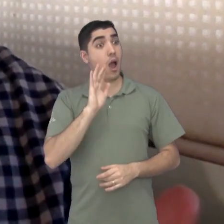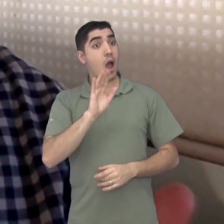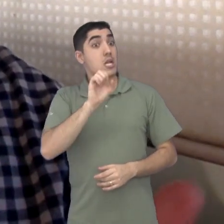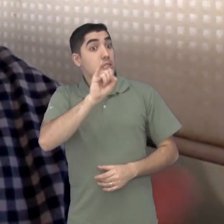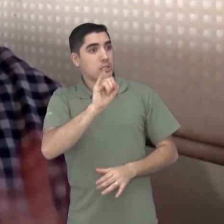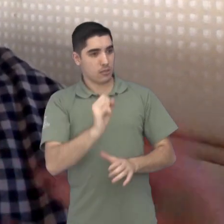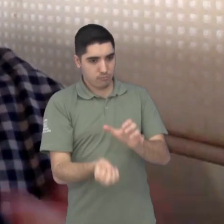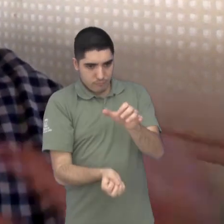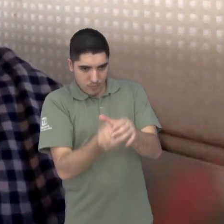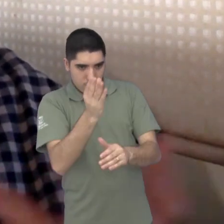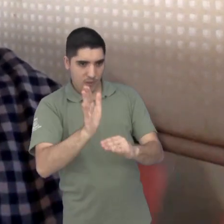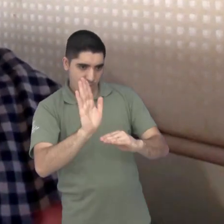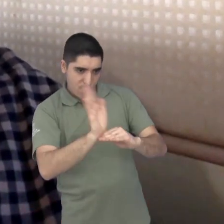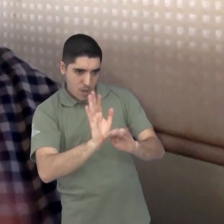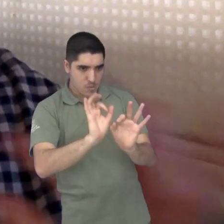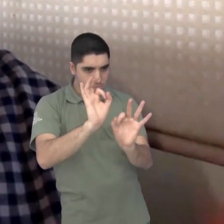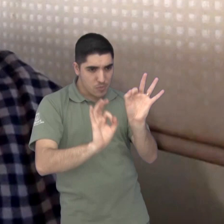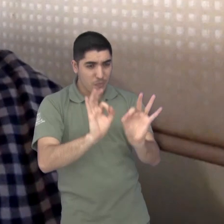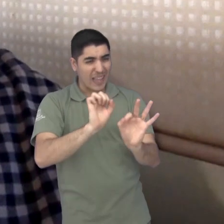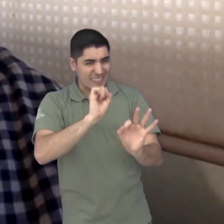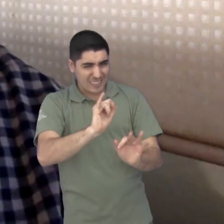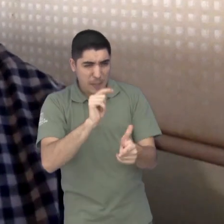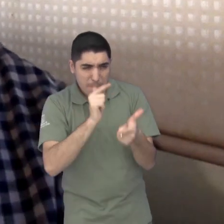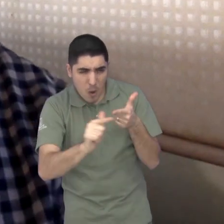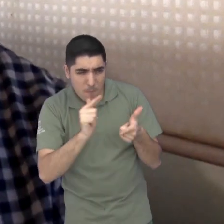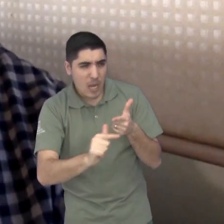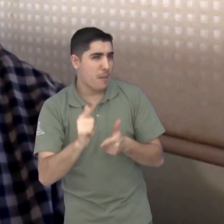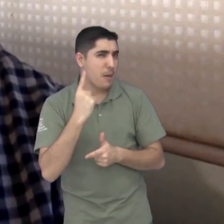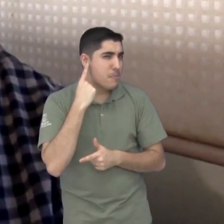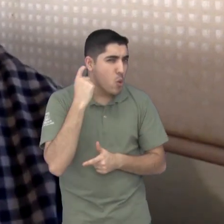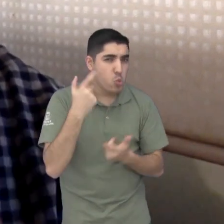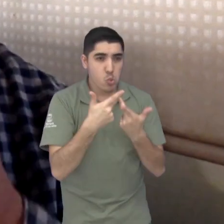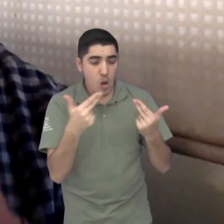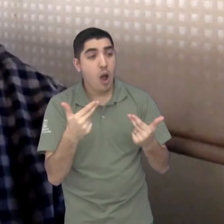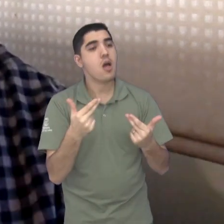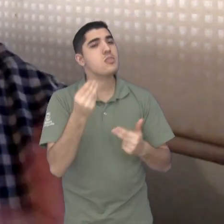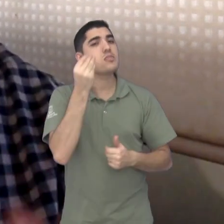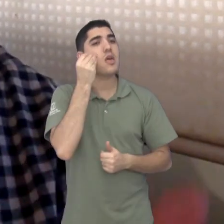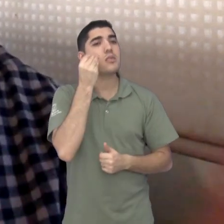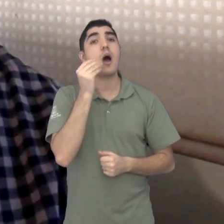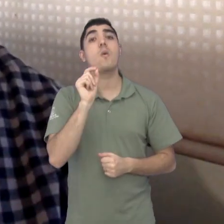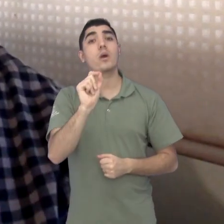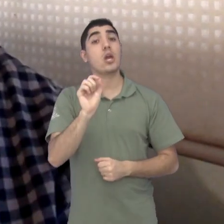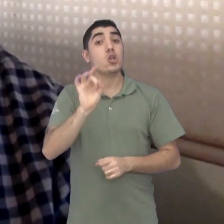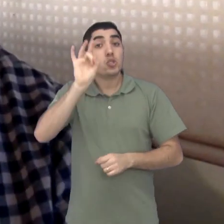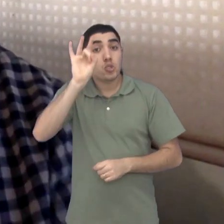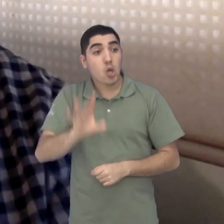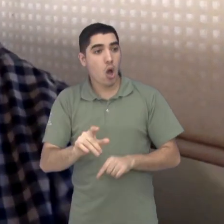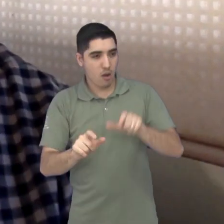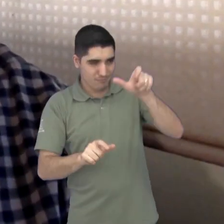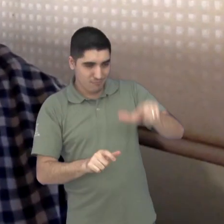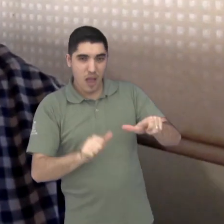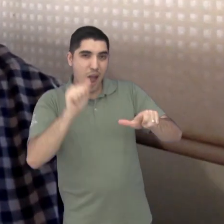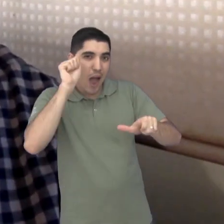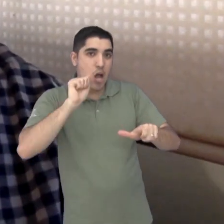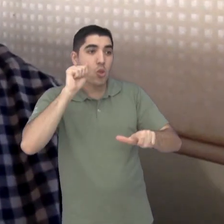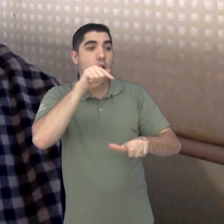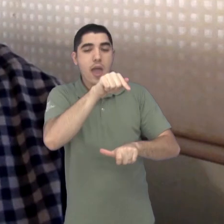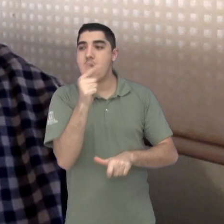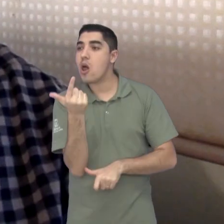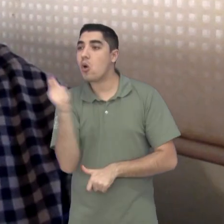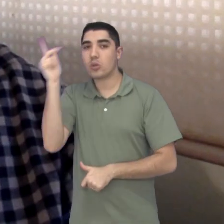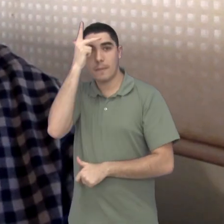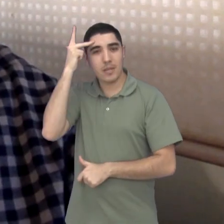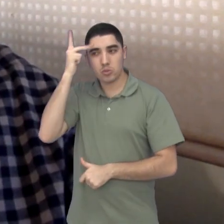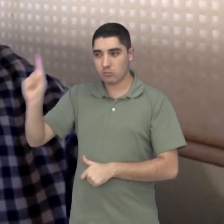filme quando tem algum problema de som, por que a gente não experimenta dublar aquele ator original em outra língua? E assim